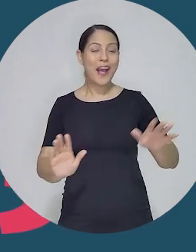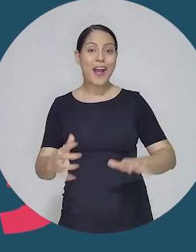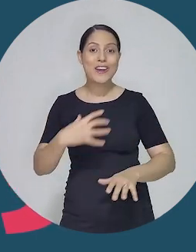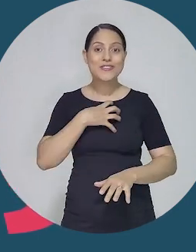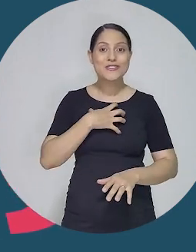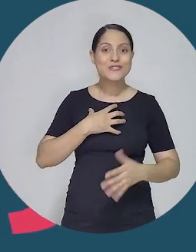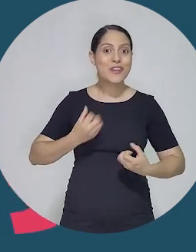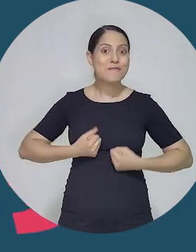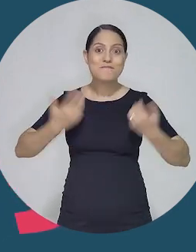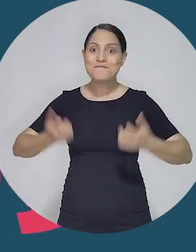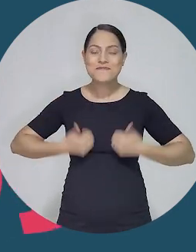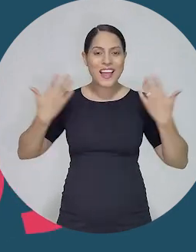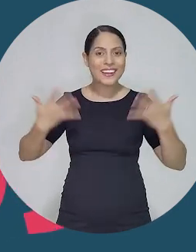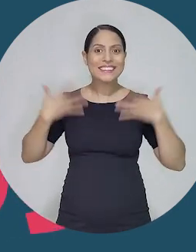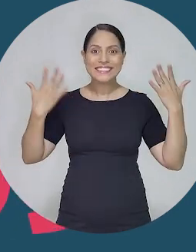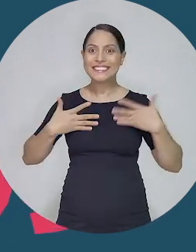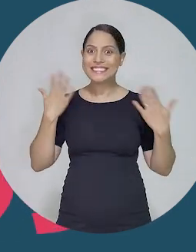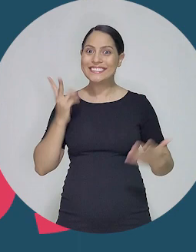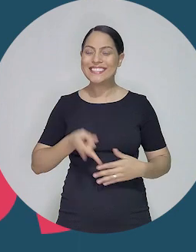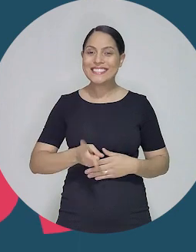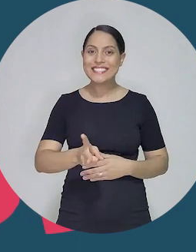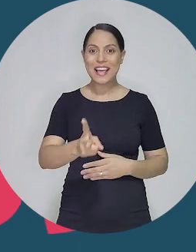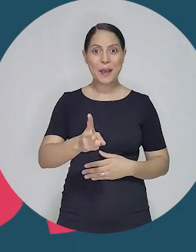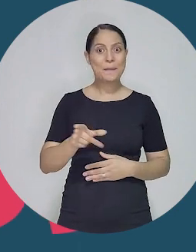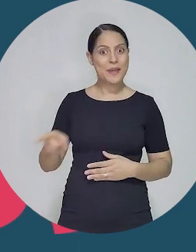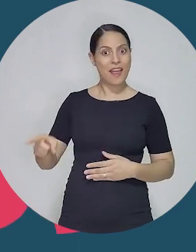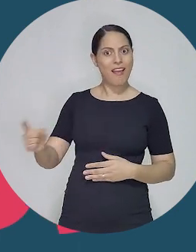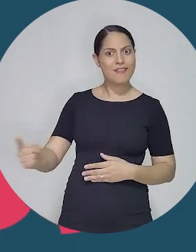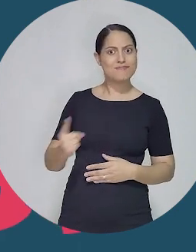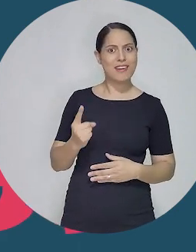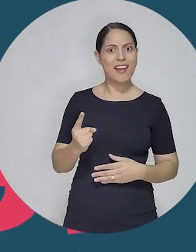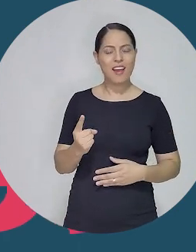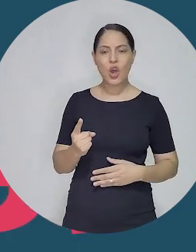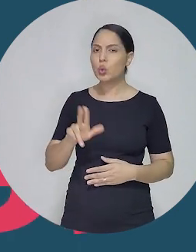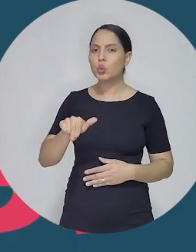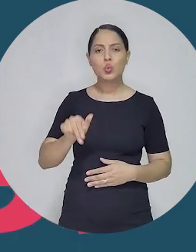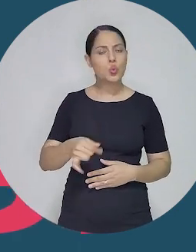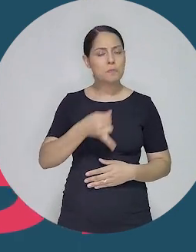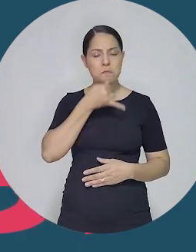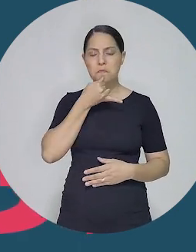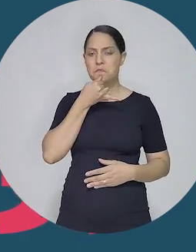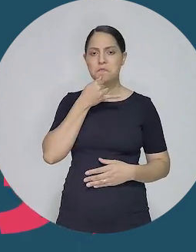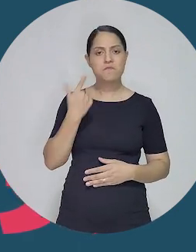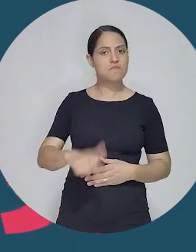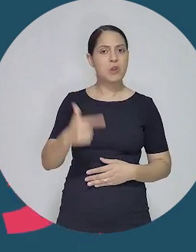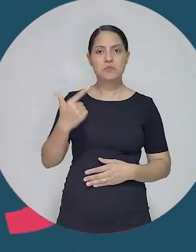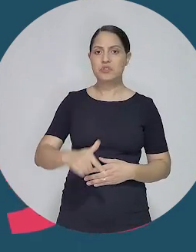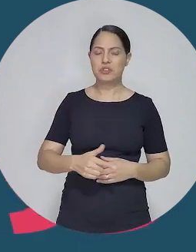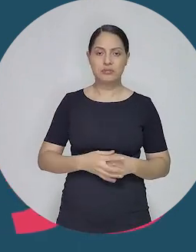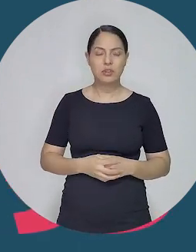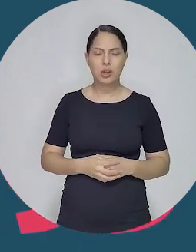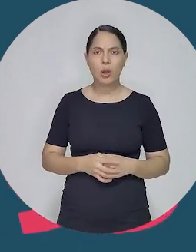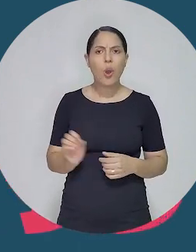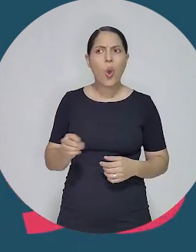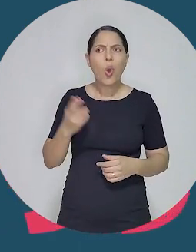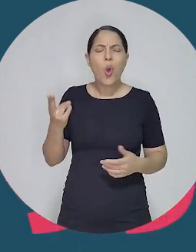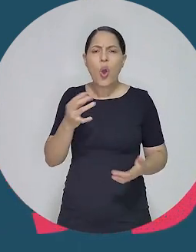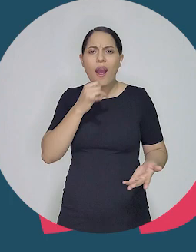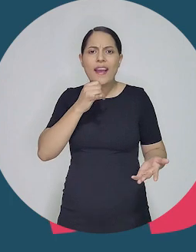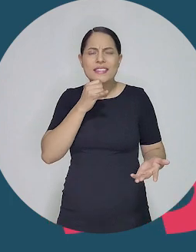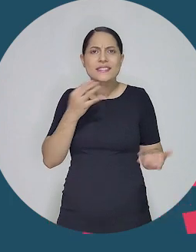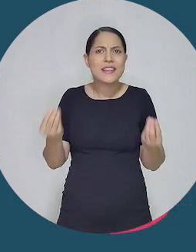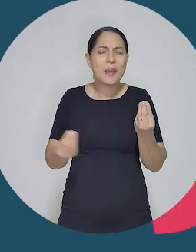chegando. E chegando de uma forma muito espontânea e muito alegre. Não havia tristeza ou